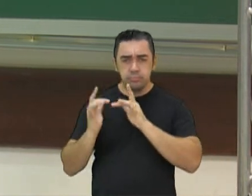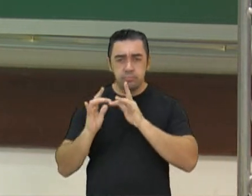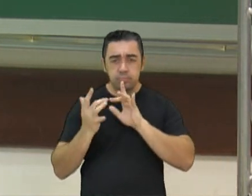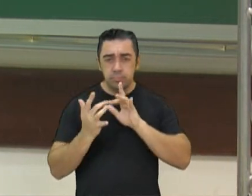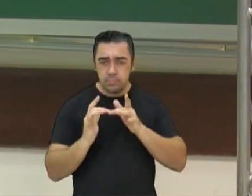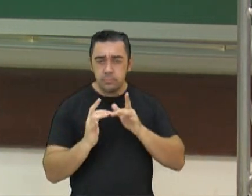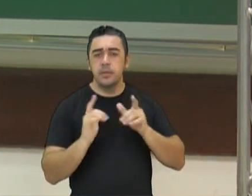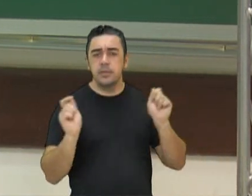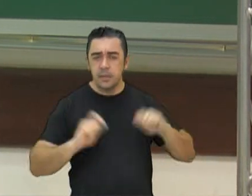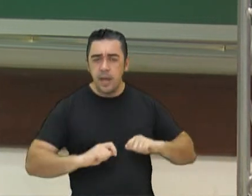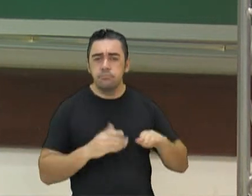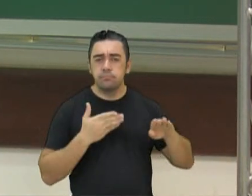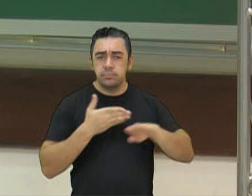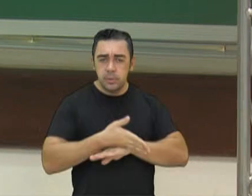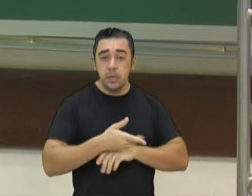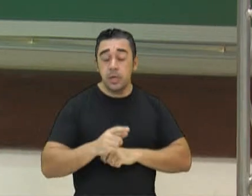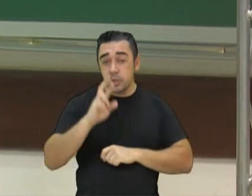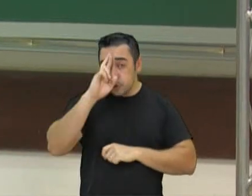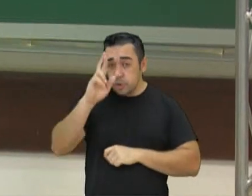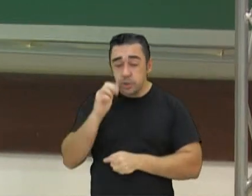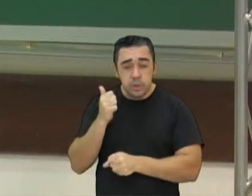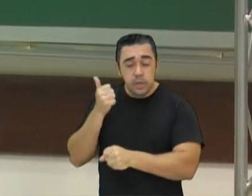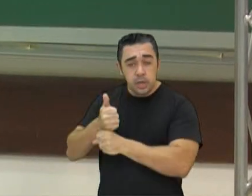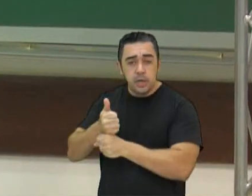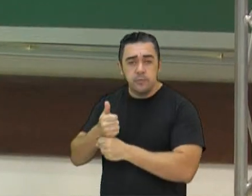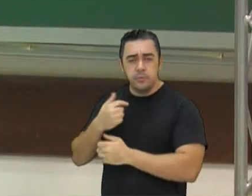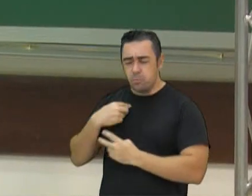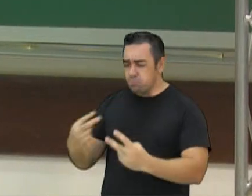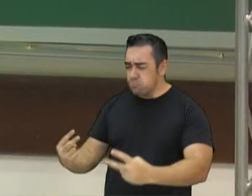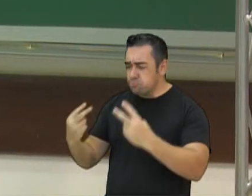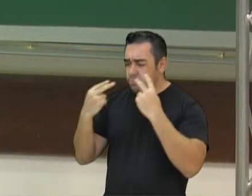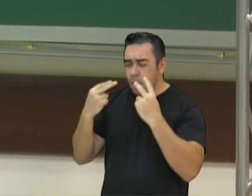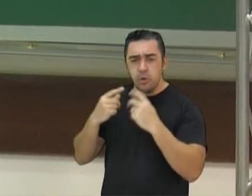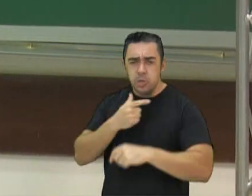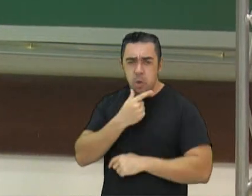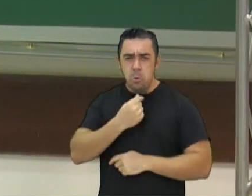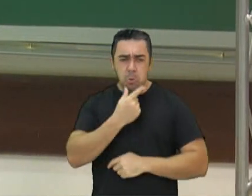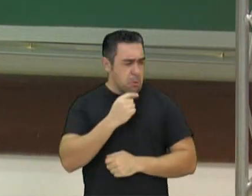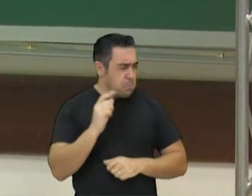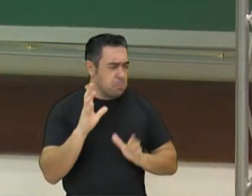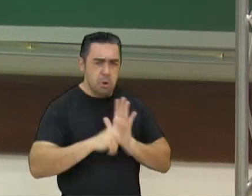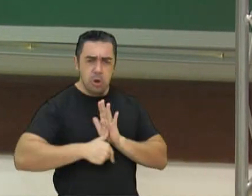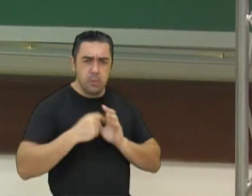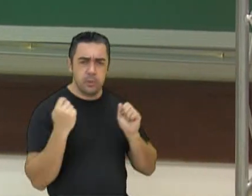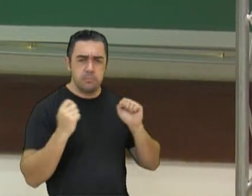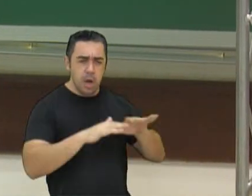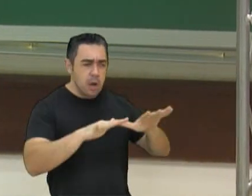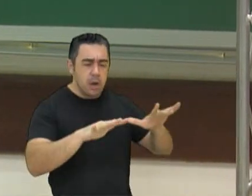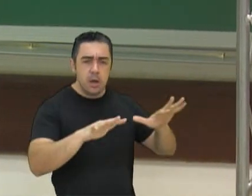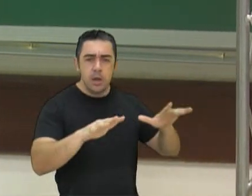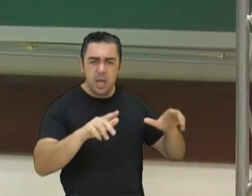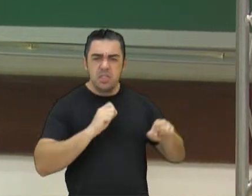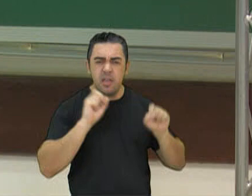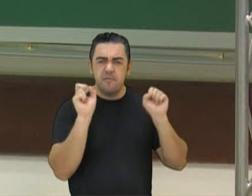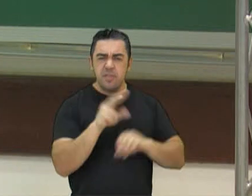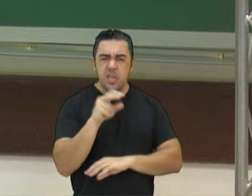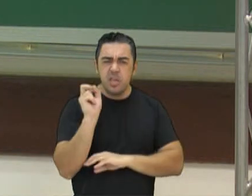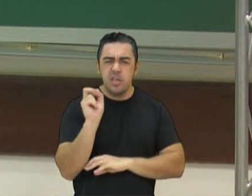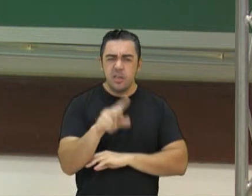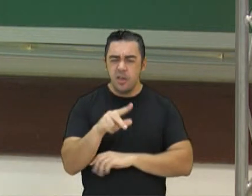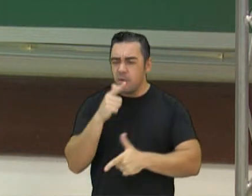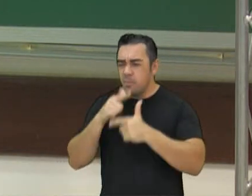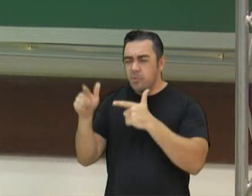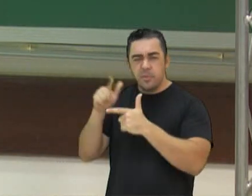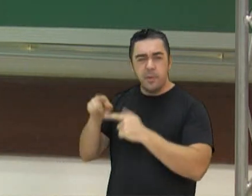Connecticut acessar o chefe da maligna milícia de Milão. Um hacker mafioso acaba de soltar um vírus pra atacar programas